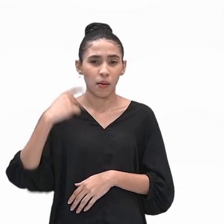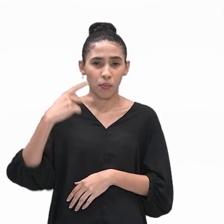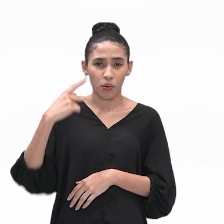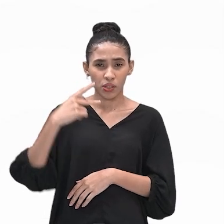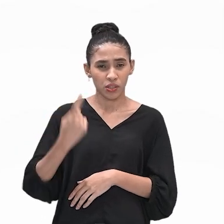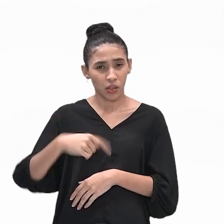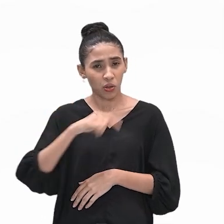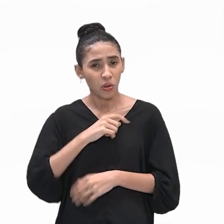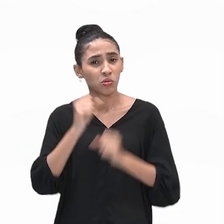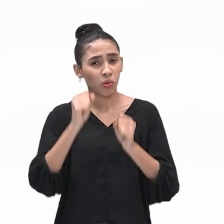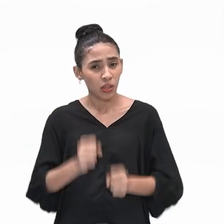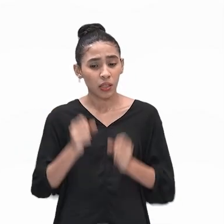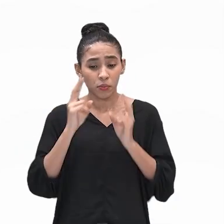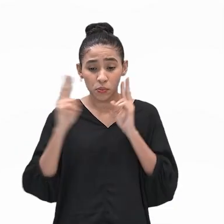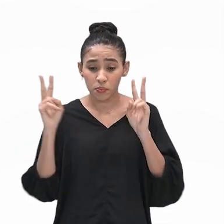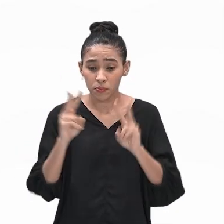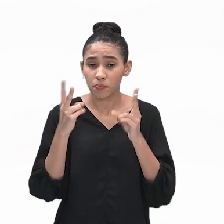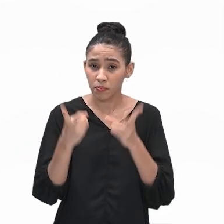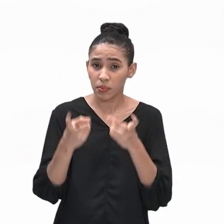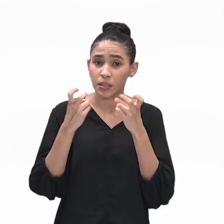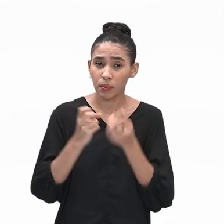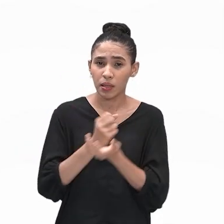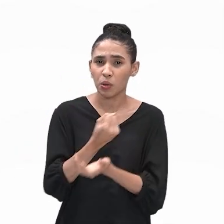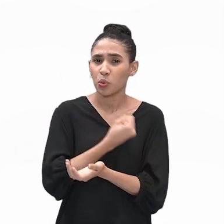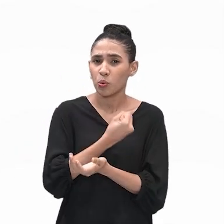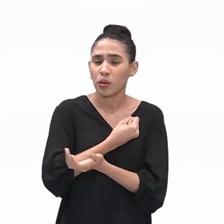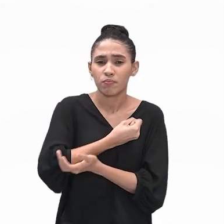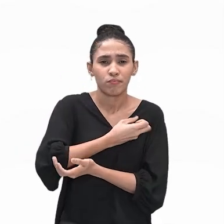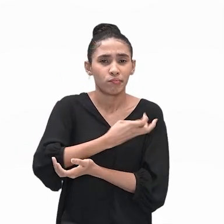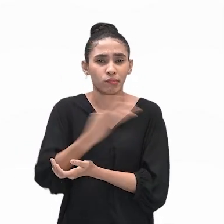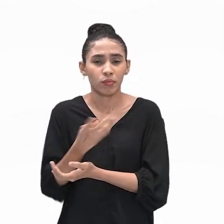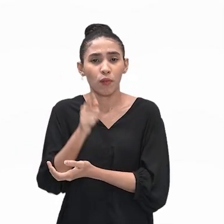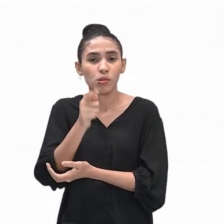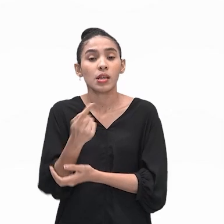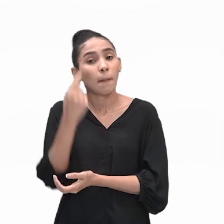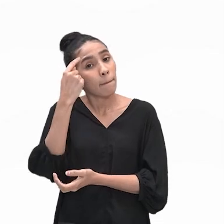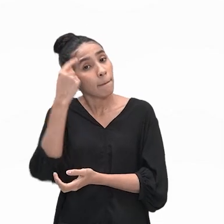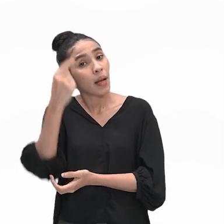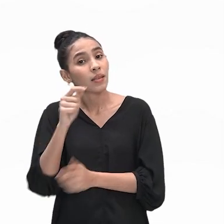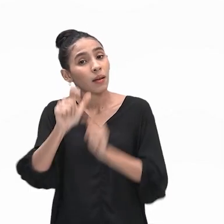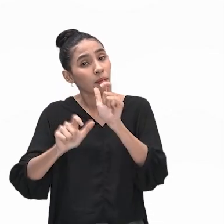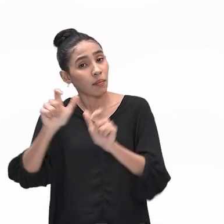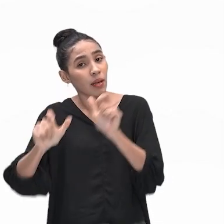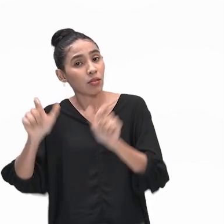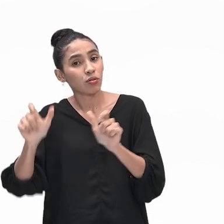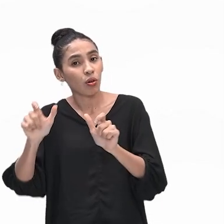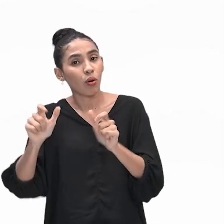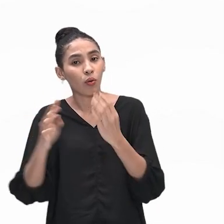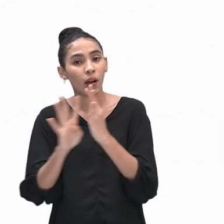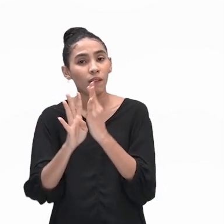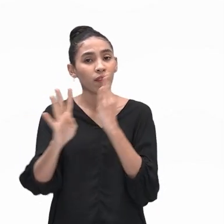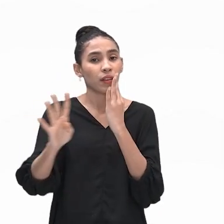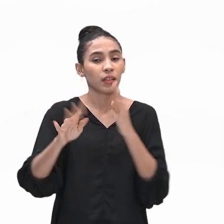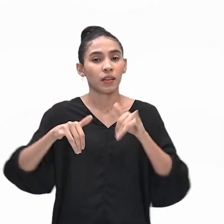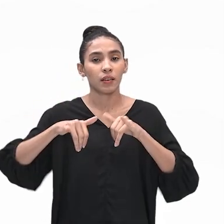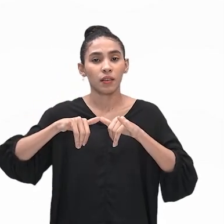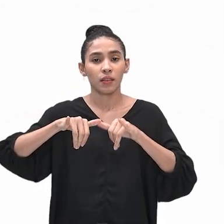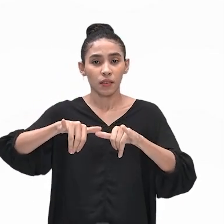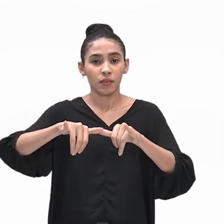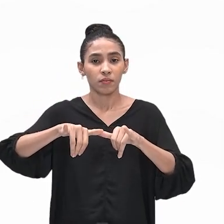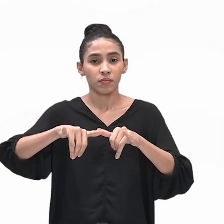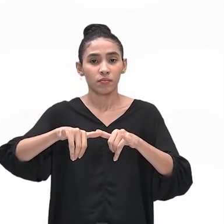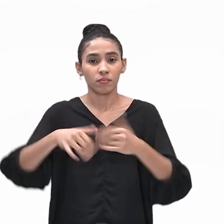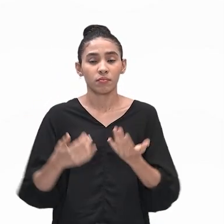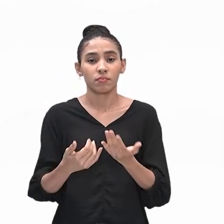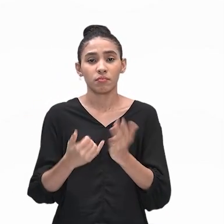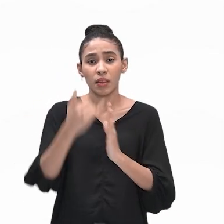ver isso através de um grande número de exemplos. Pense nas pessoas que furam a fila do supermercado, que sonegam imposto